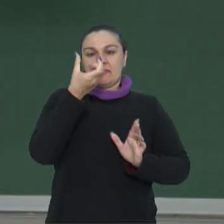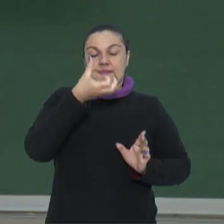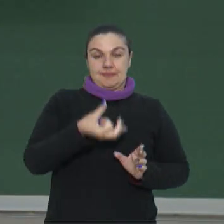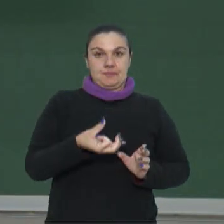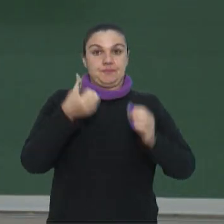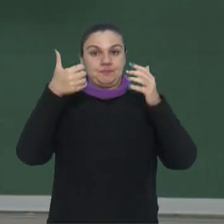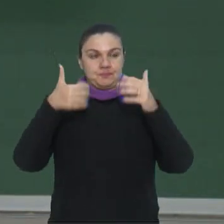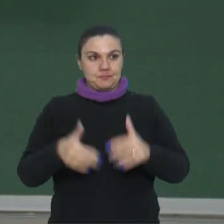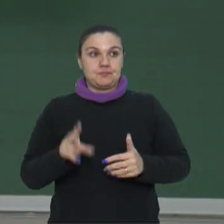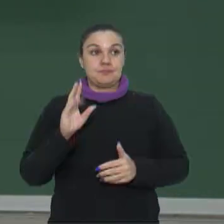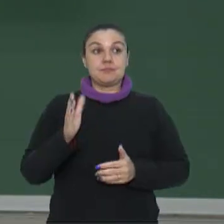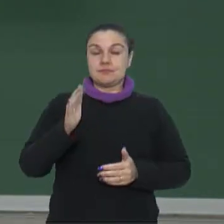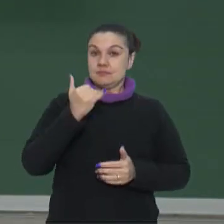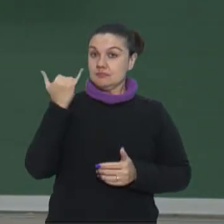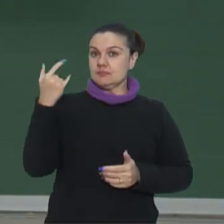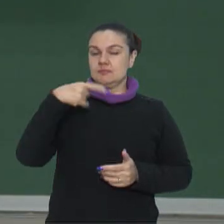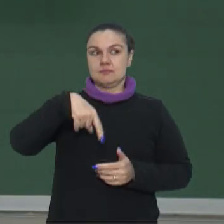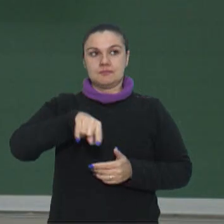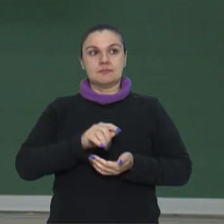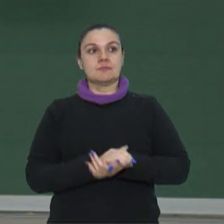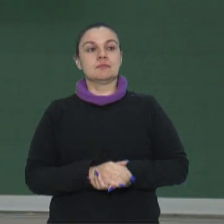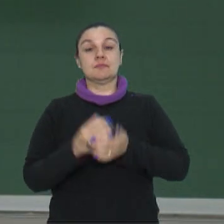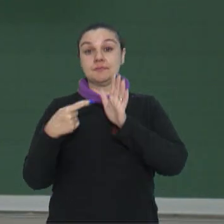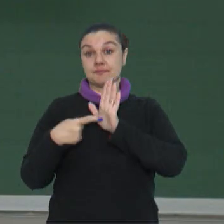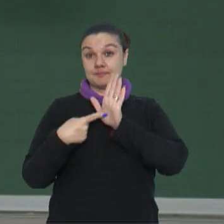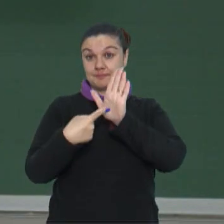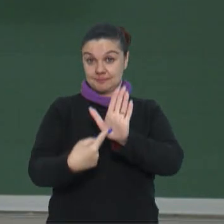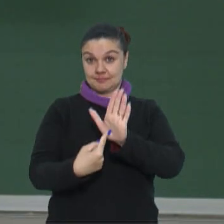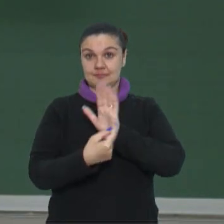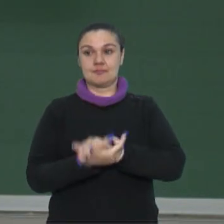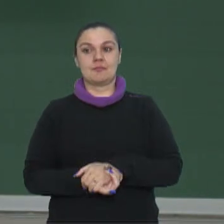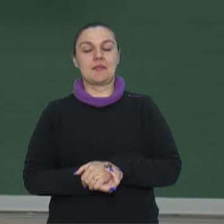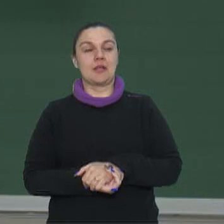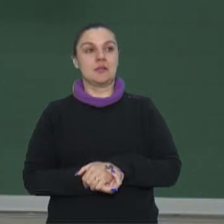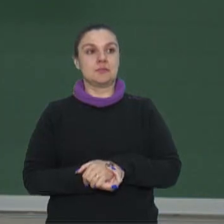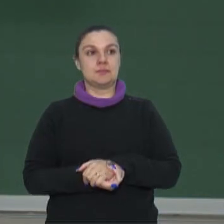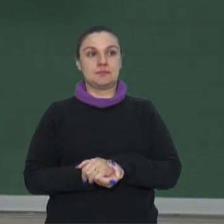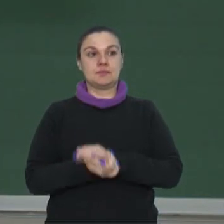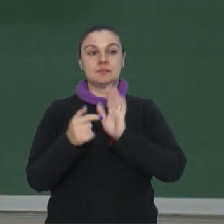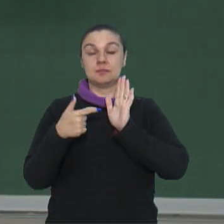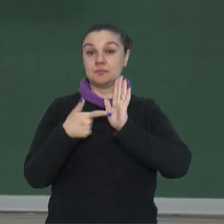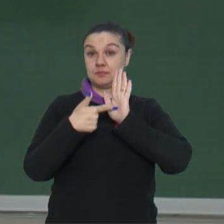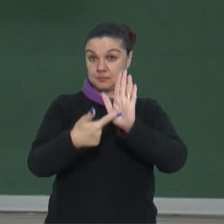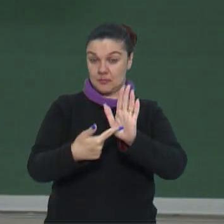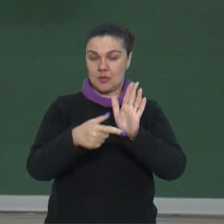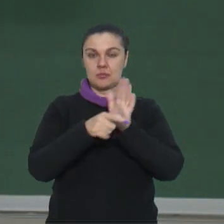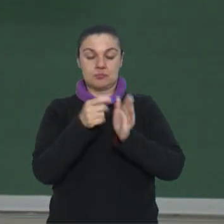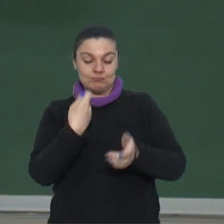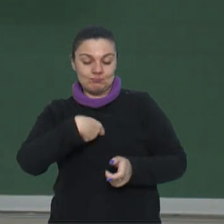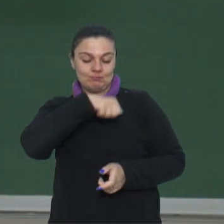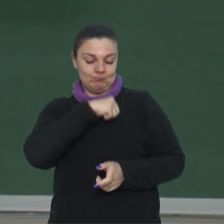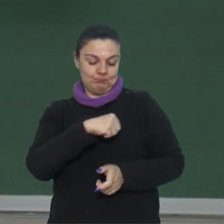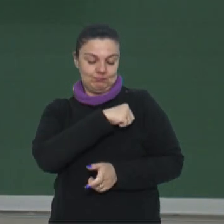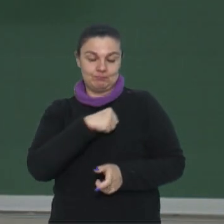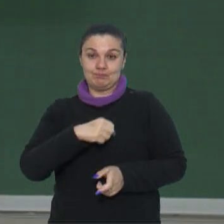poxa, historicamente muito importante, e retrata, né, ele está representando um sacrifício